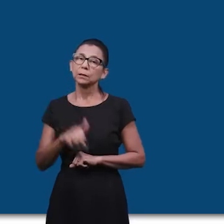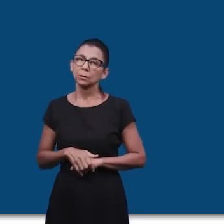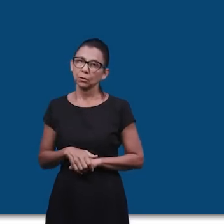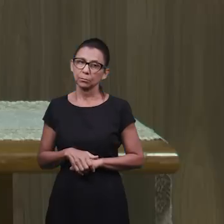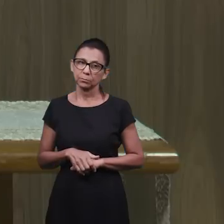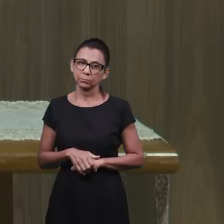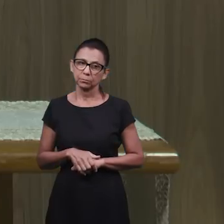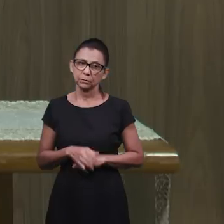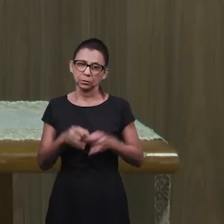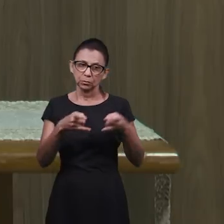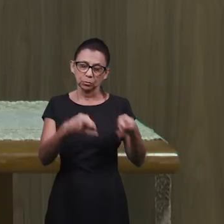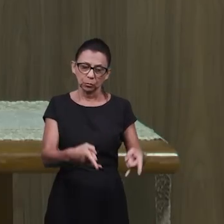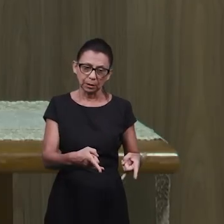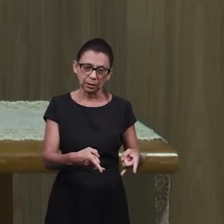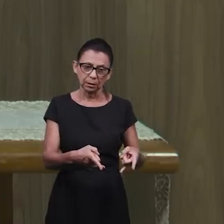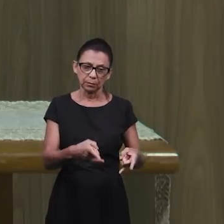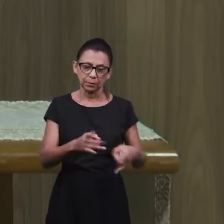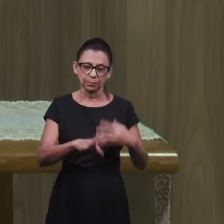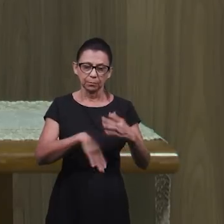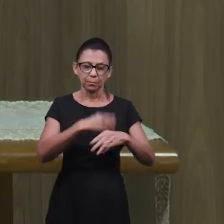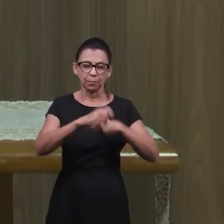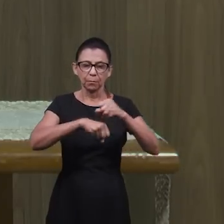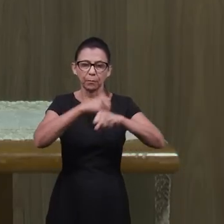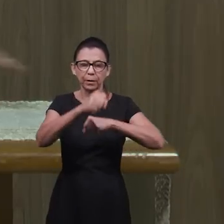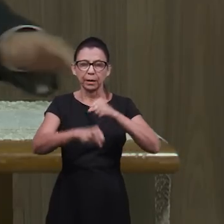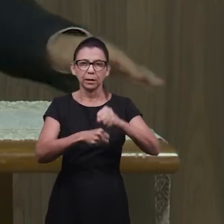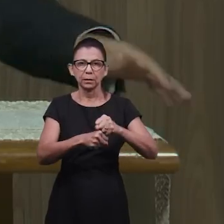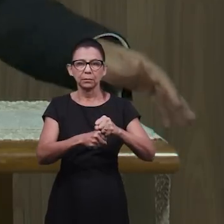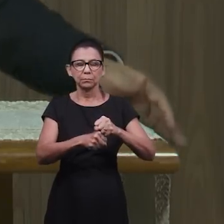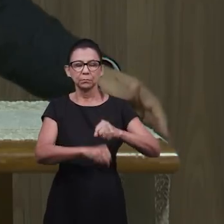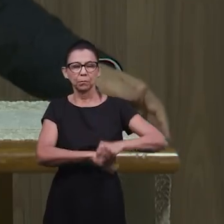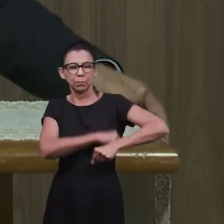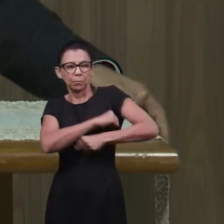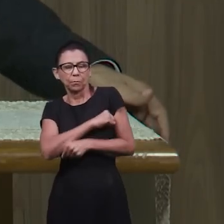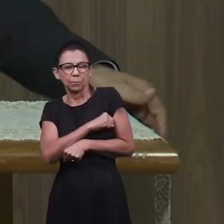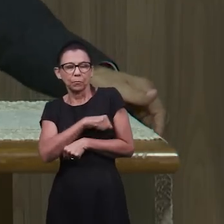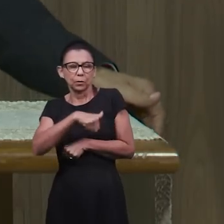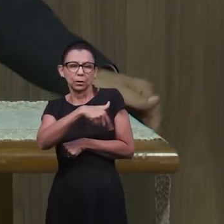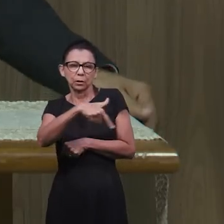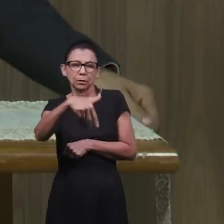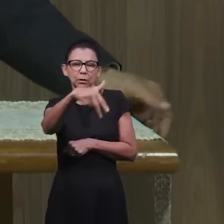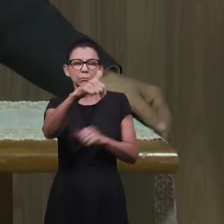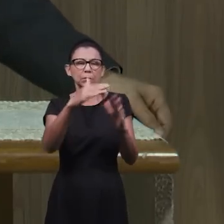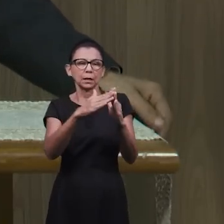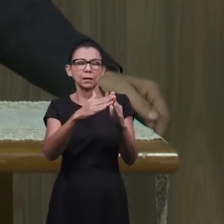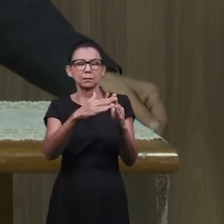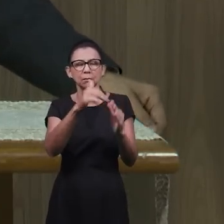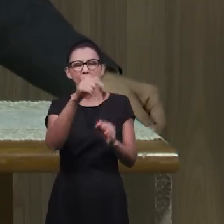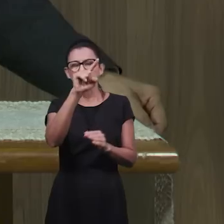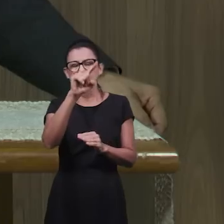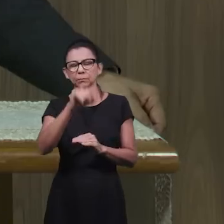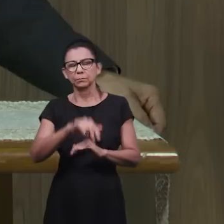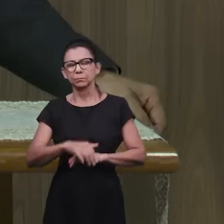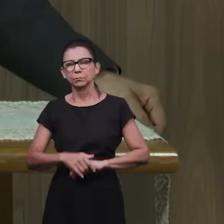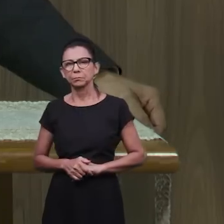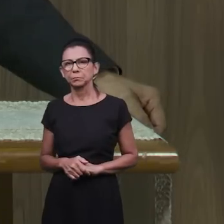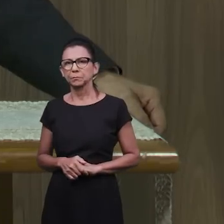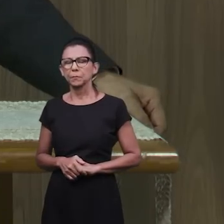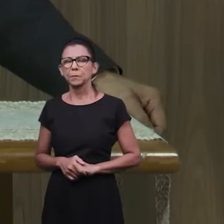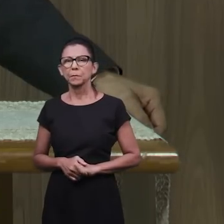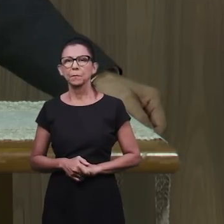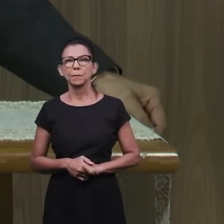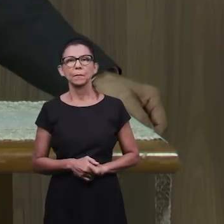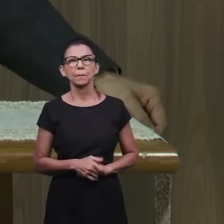casa. Nós vamos fazer uma oração aqui antes de meditarmos na palavra. Feche os teus olhos. Senhor, nós oramos